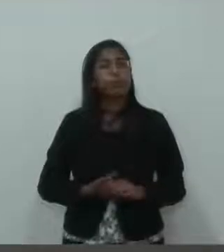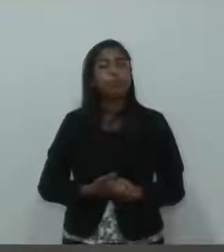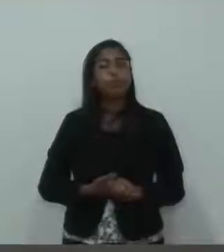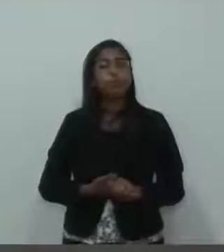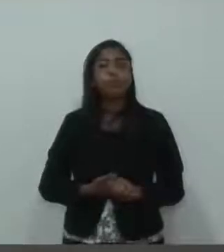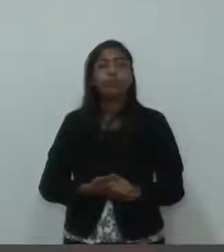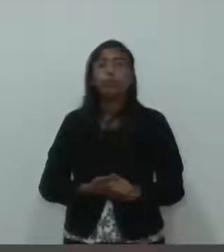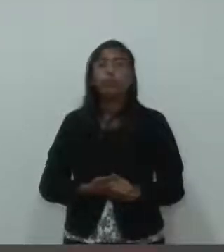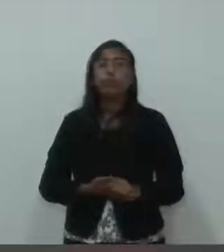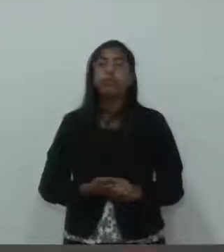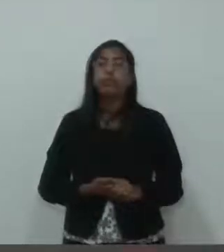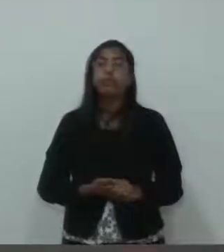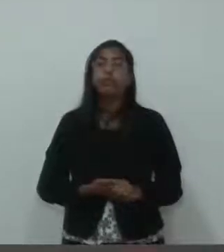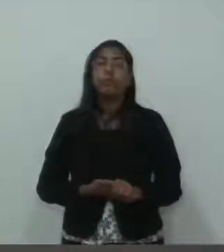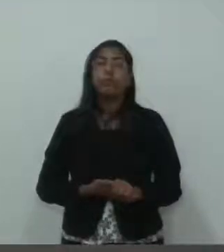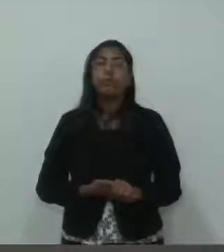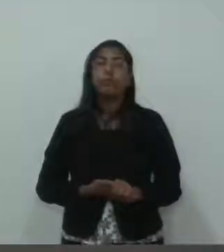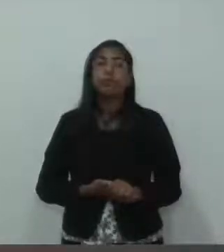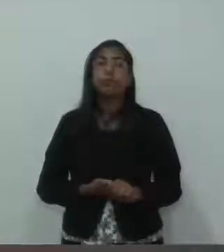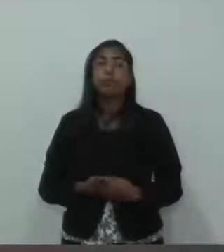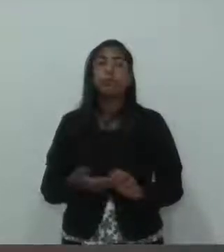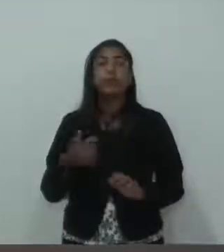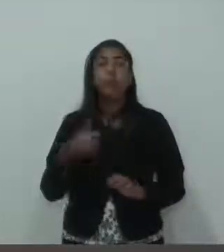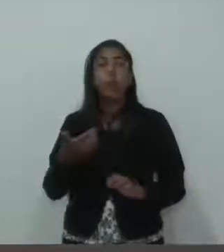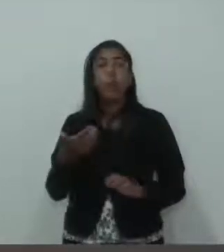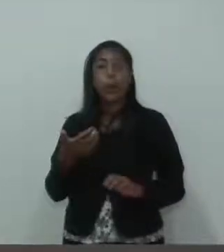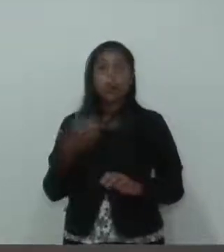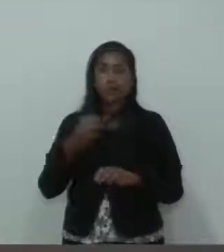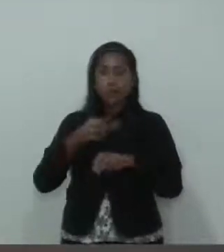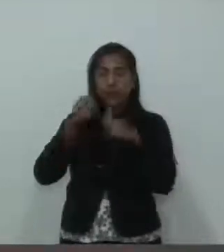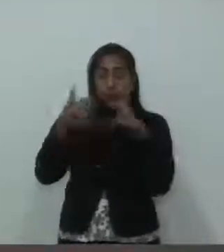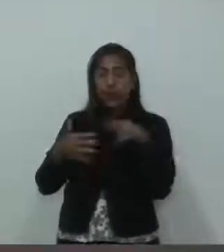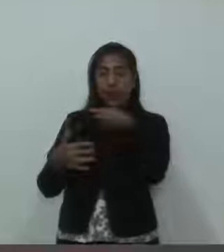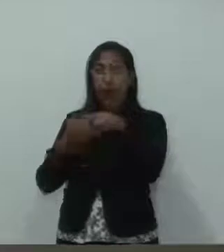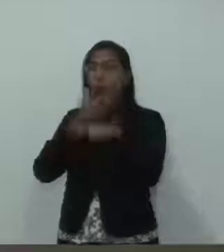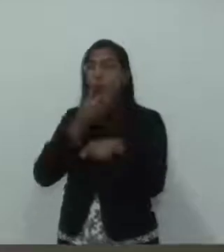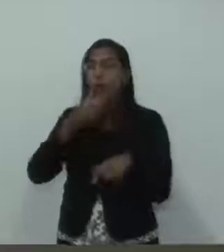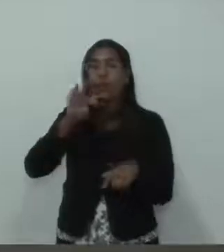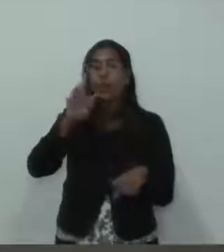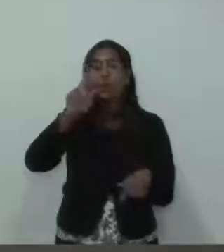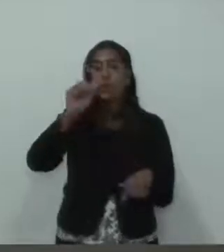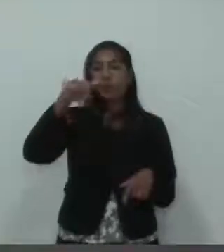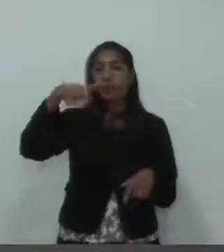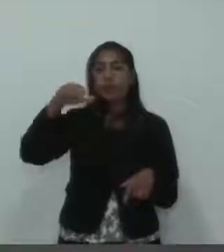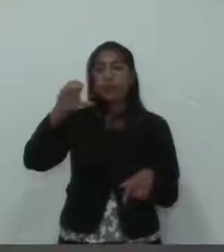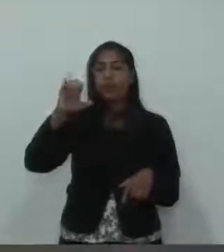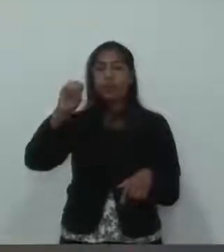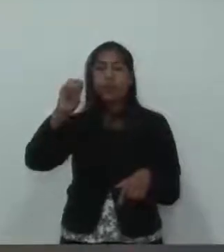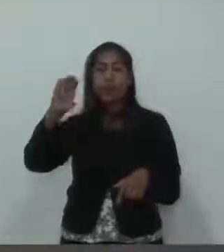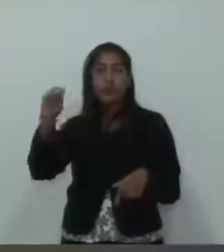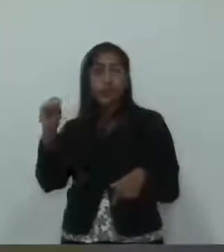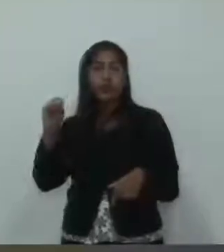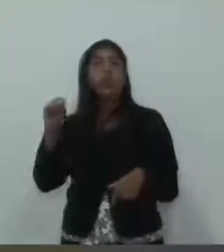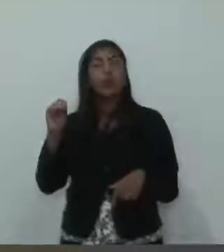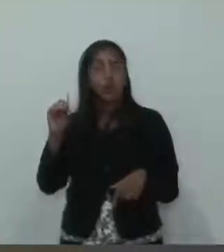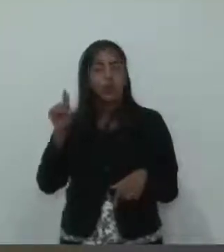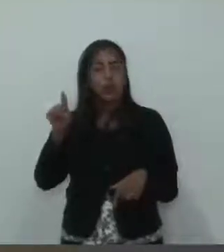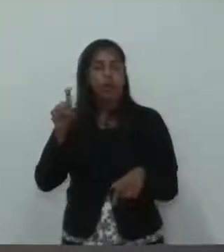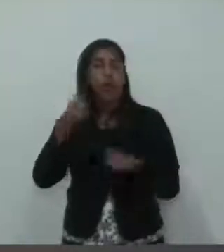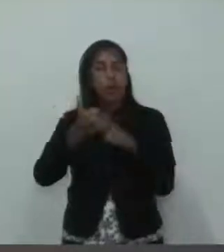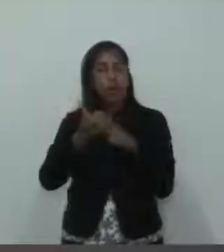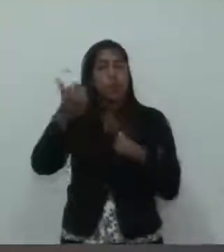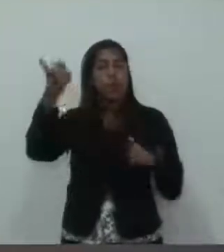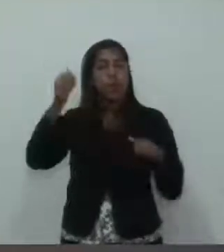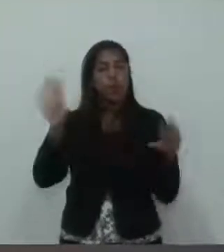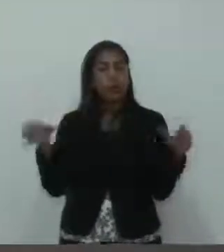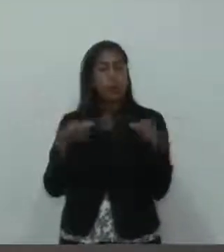quero aqui falar para o Chico, que representou o Conselho, Chico? É tão importante a gente colocar em discussão a emenda